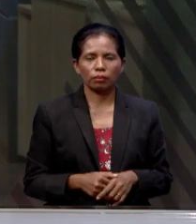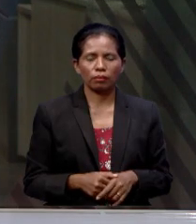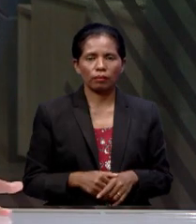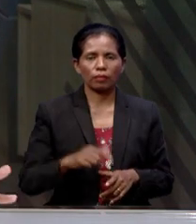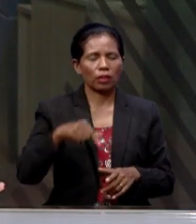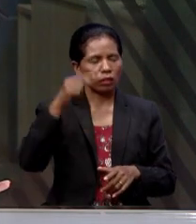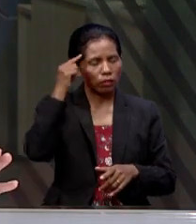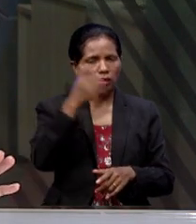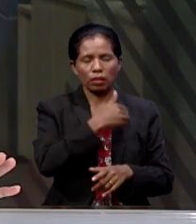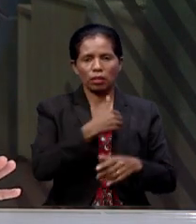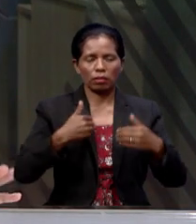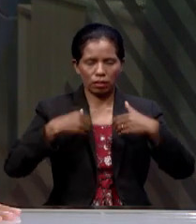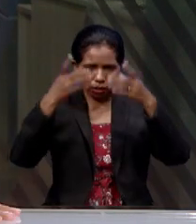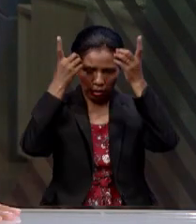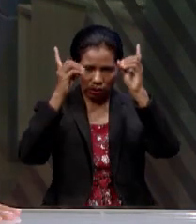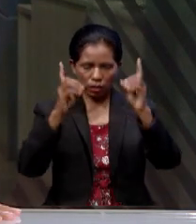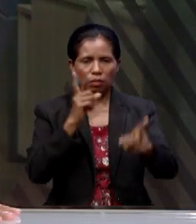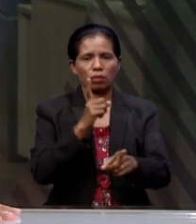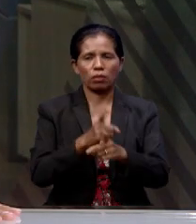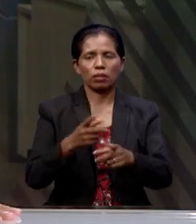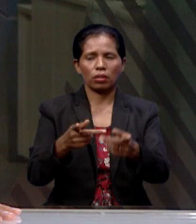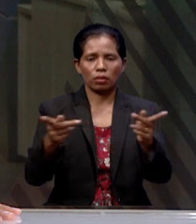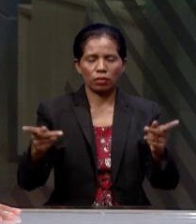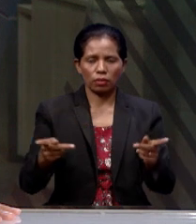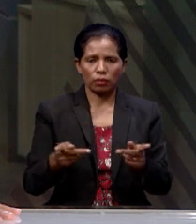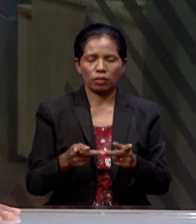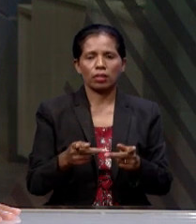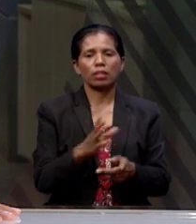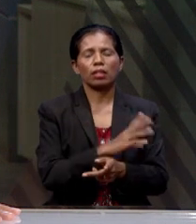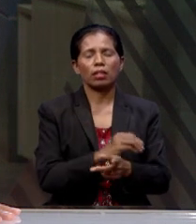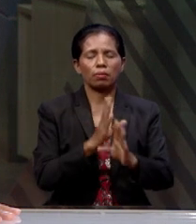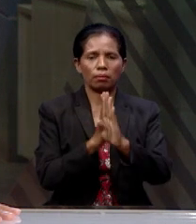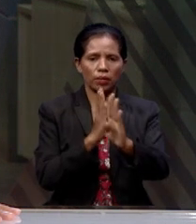Governo Cidadania, decisão certeza, boa estacionamento autocaro Damri.